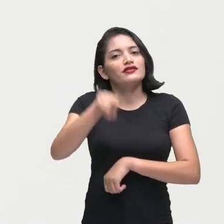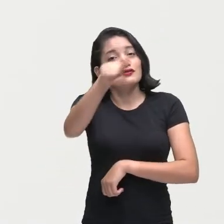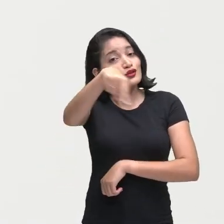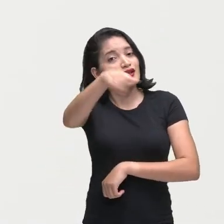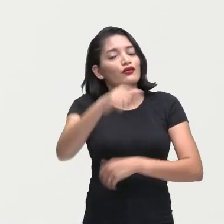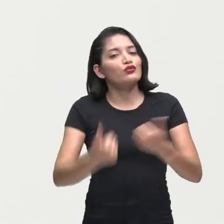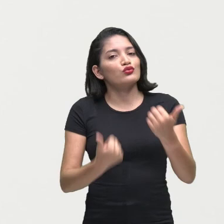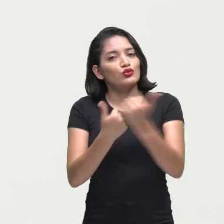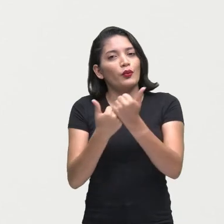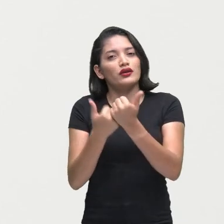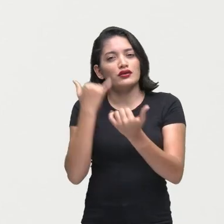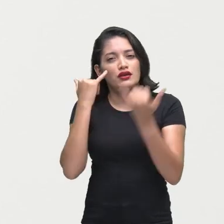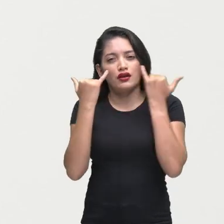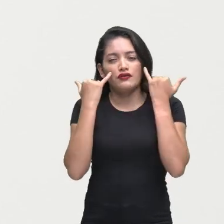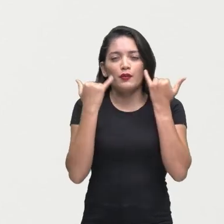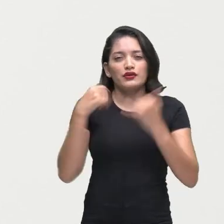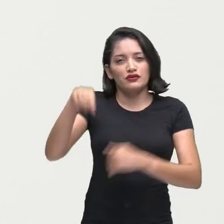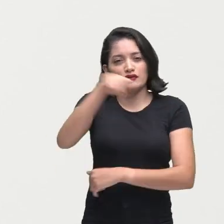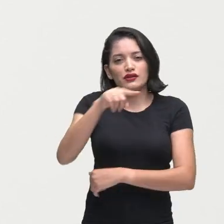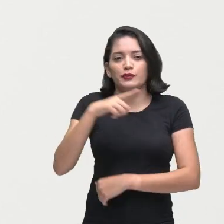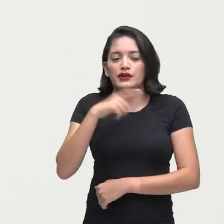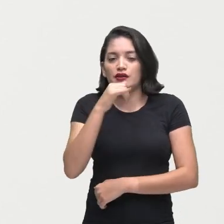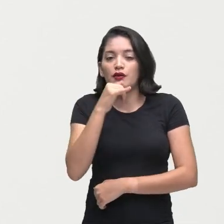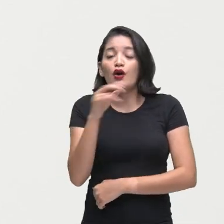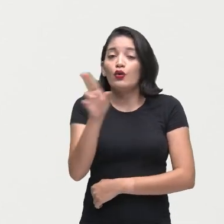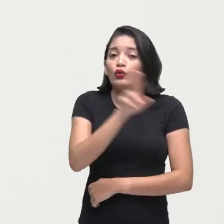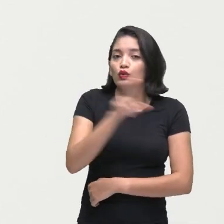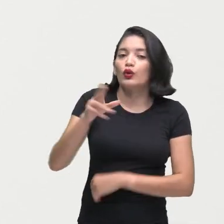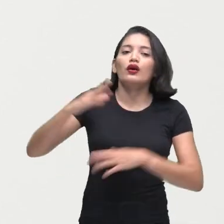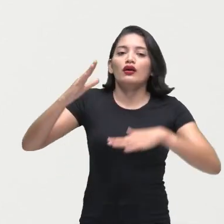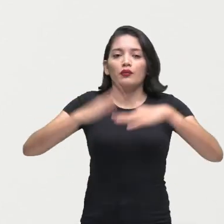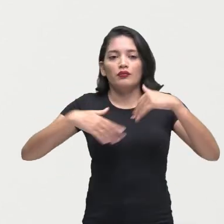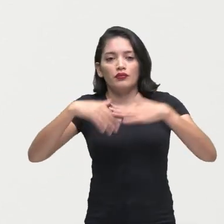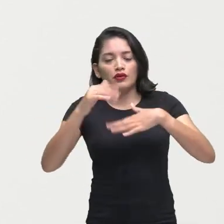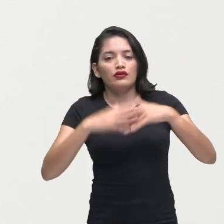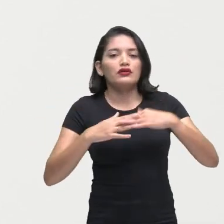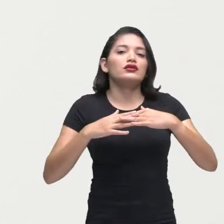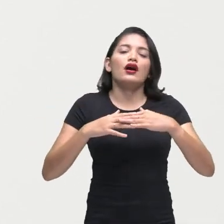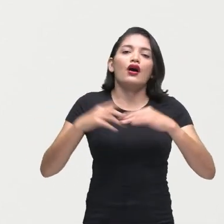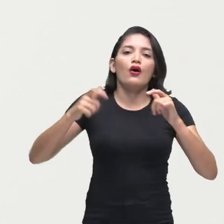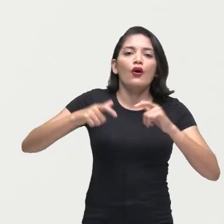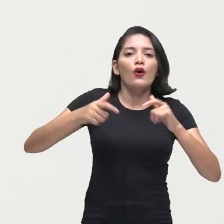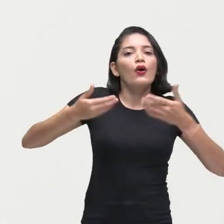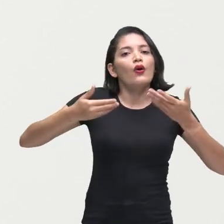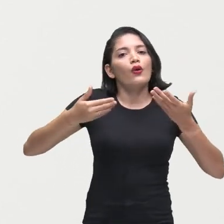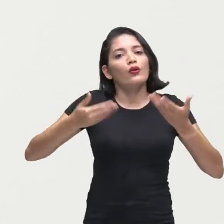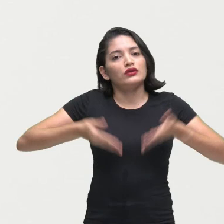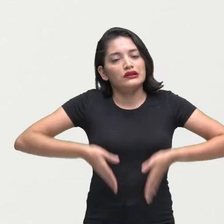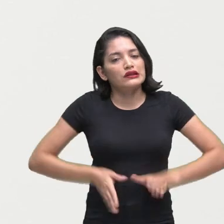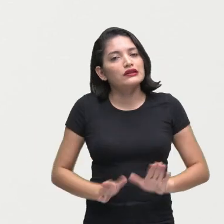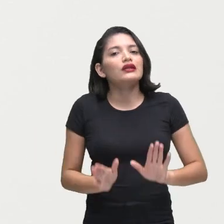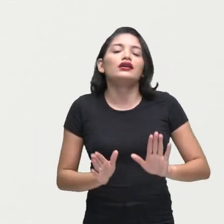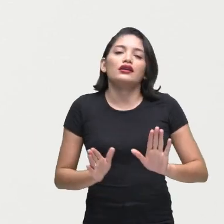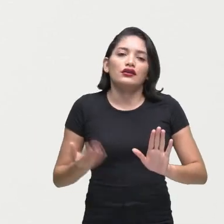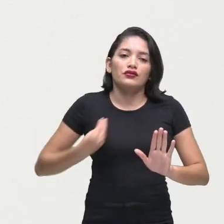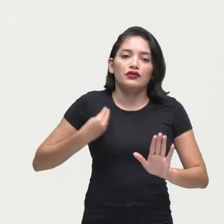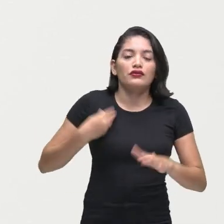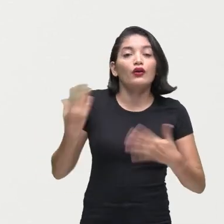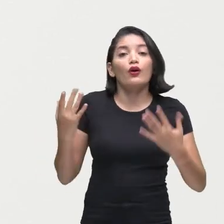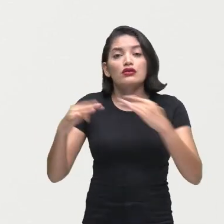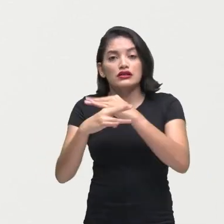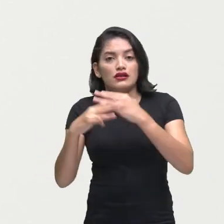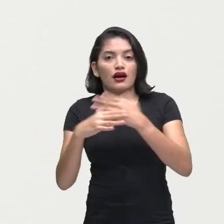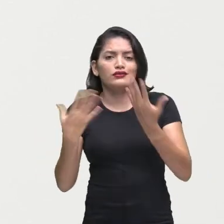que você coloca o seu nome me Cláudia me enjoam amiga Marília me from que cidade